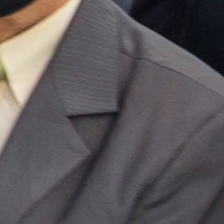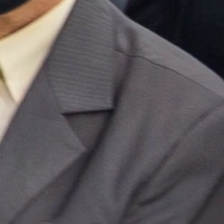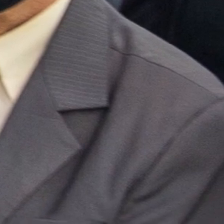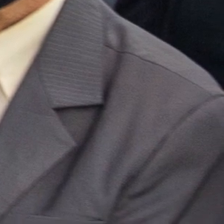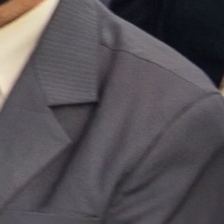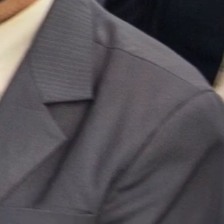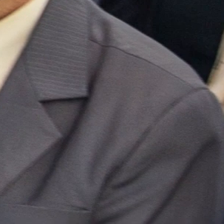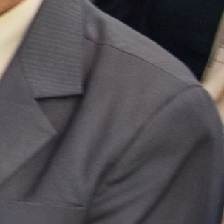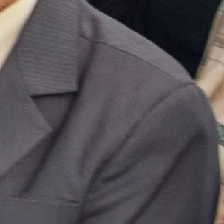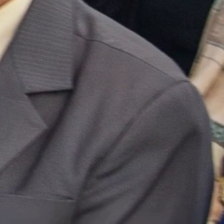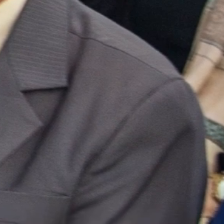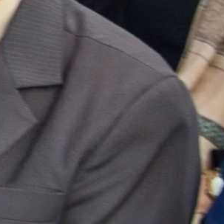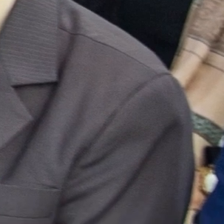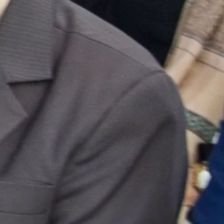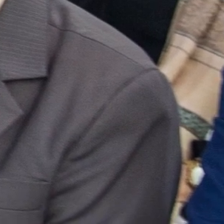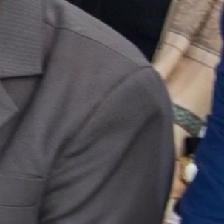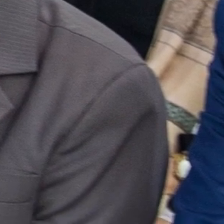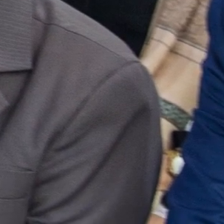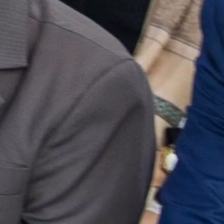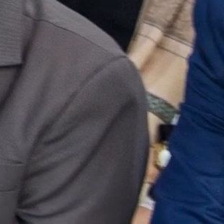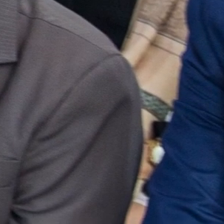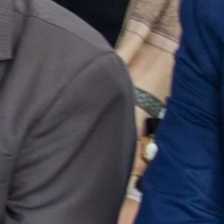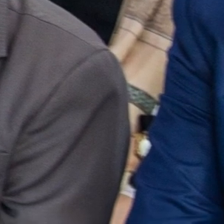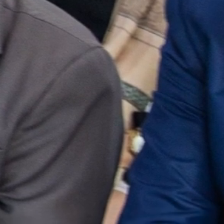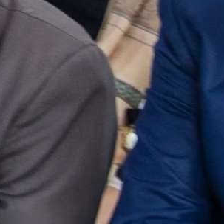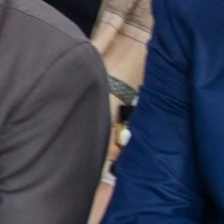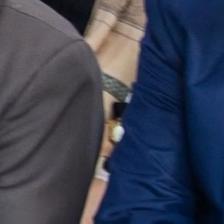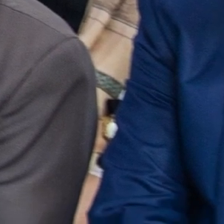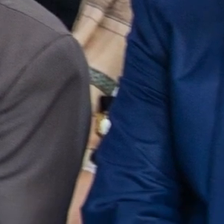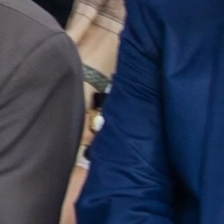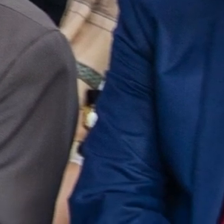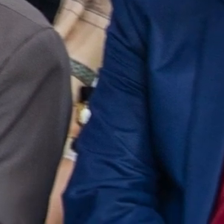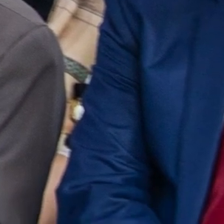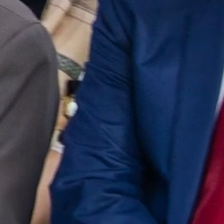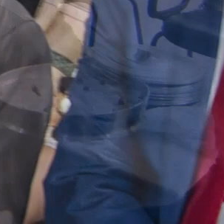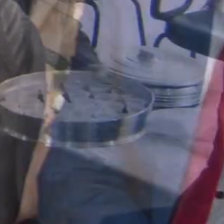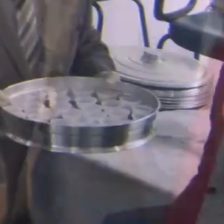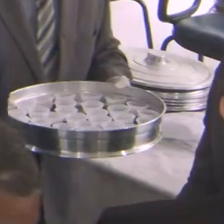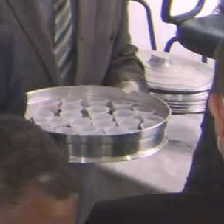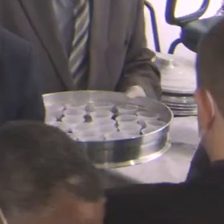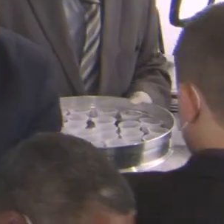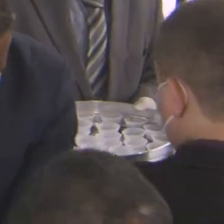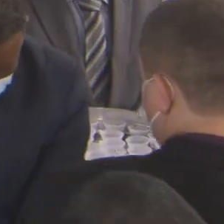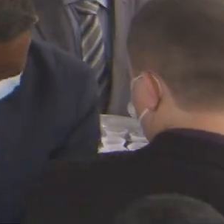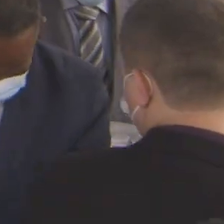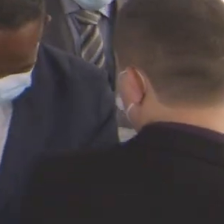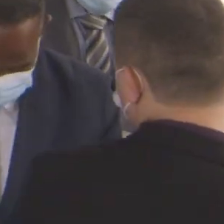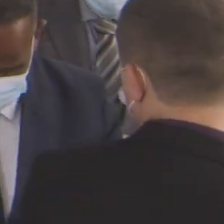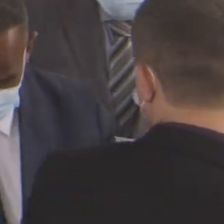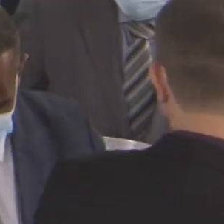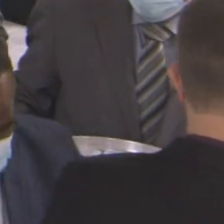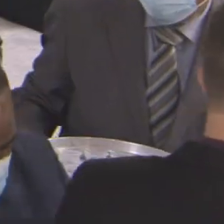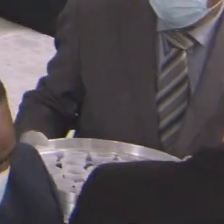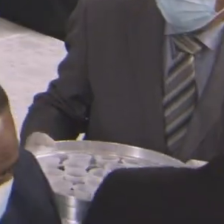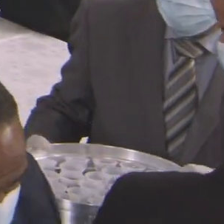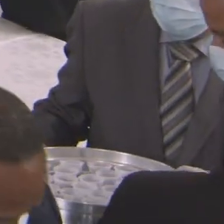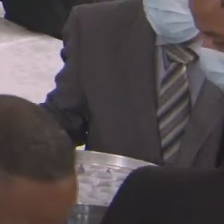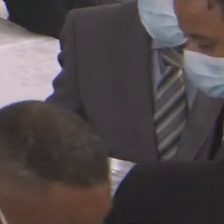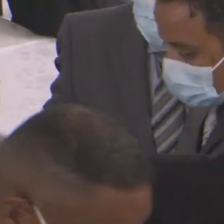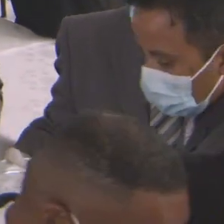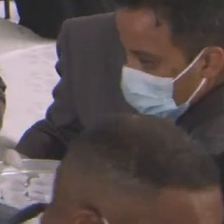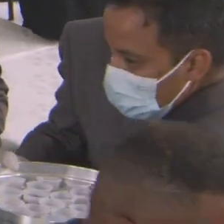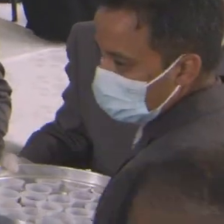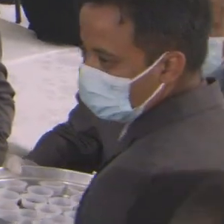foram vividas. Para nós que ali estávamos presencialmente, também foi algo de especial que o Senhor fez conosco e por nós